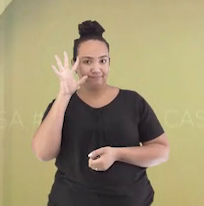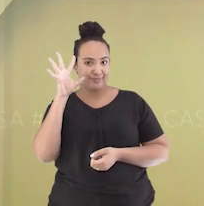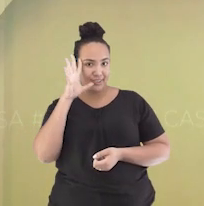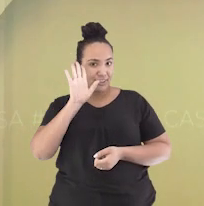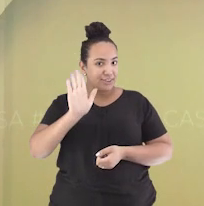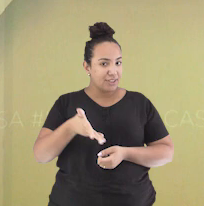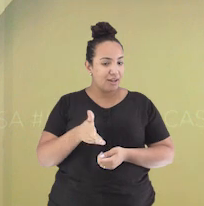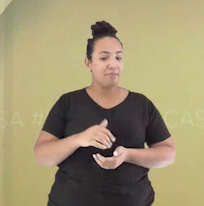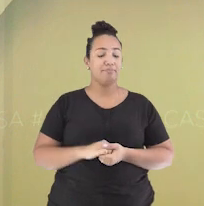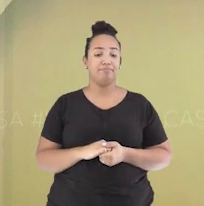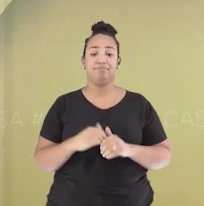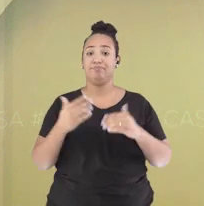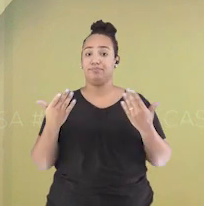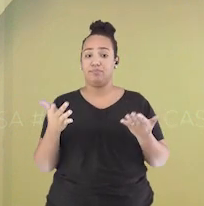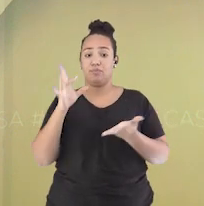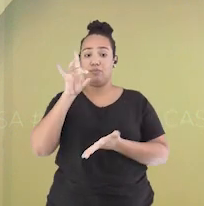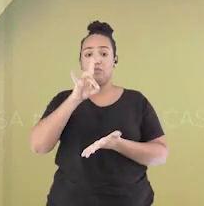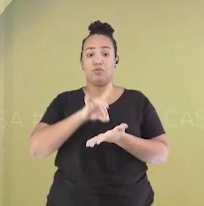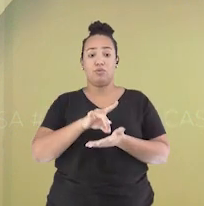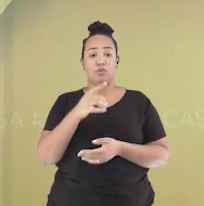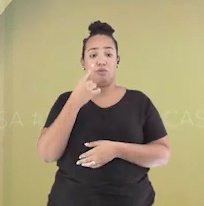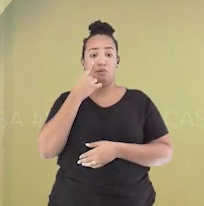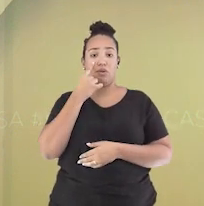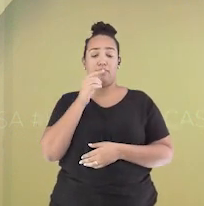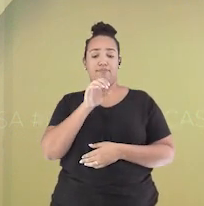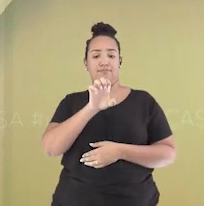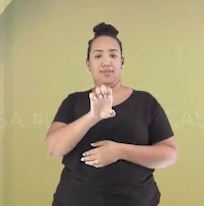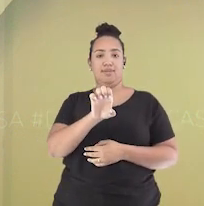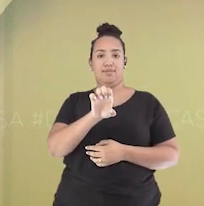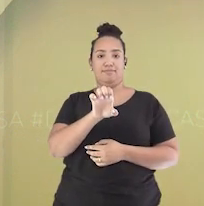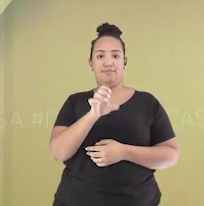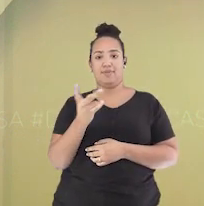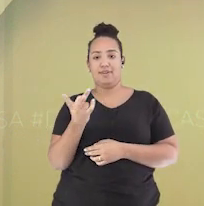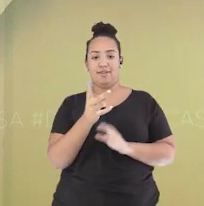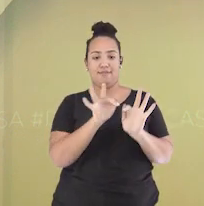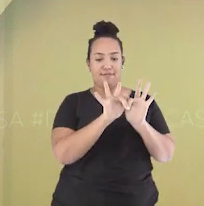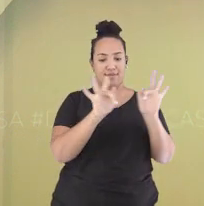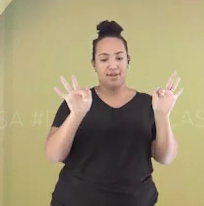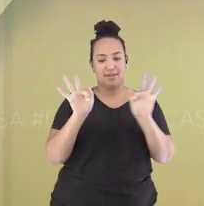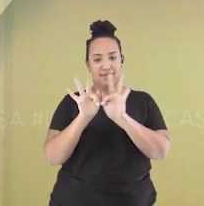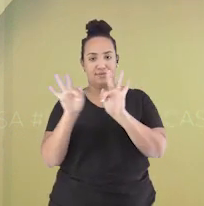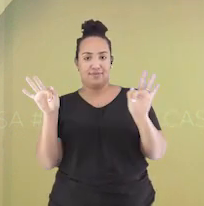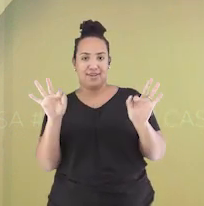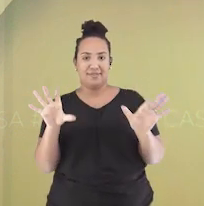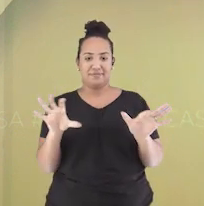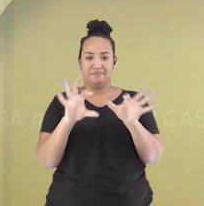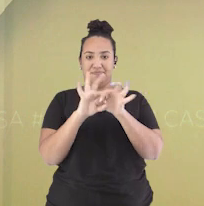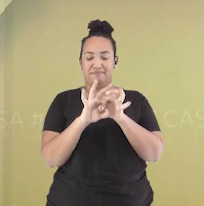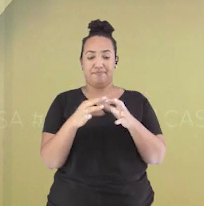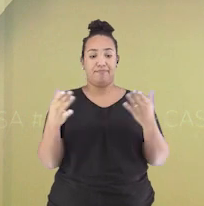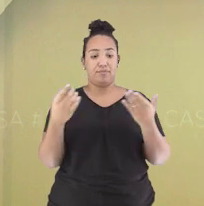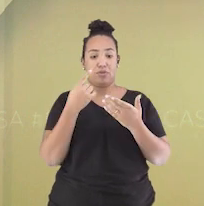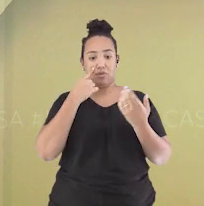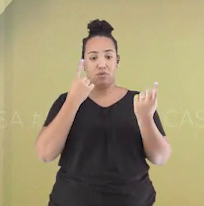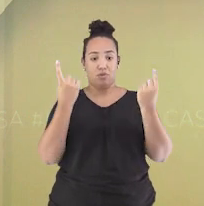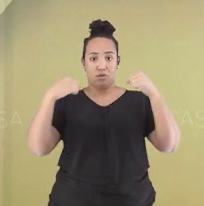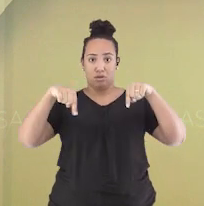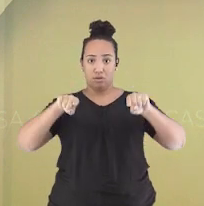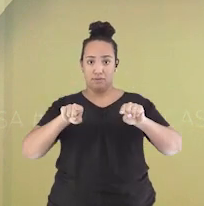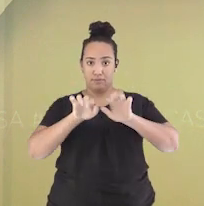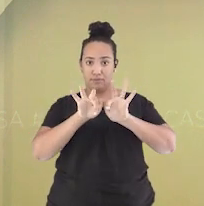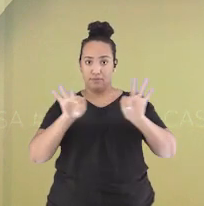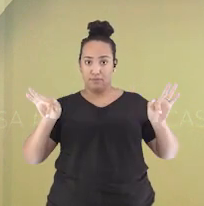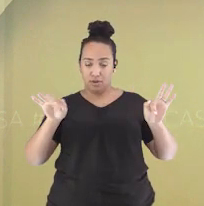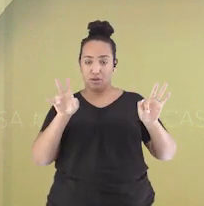Pensaram? Na versão original, temos o e, unindo as duas frases. Já na segunda frase, as duas orações são